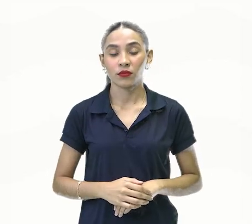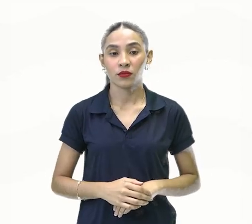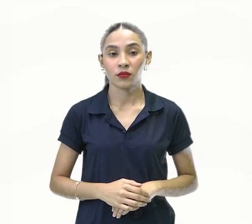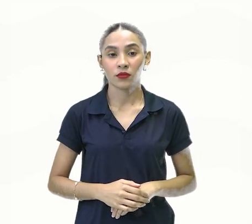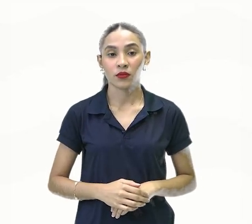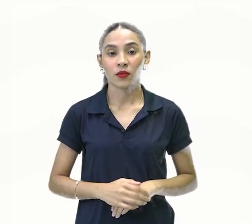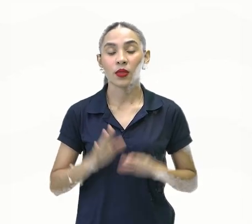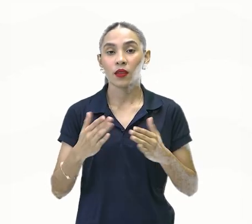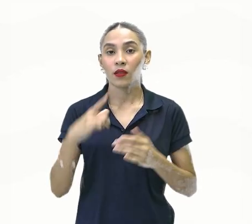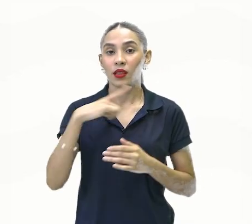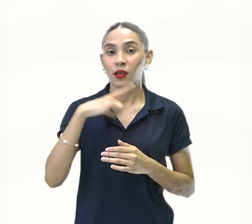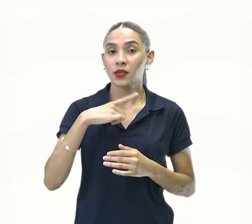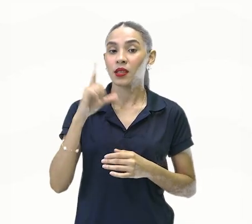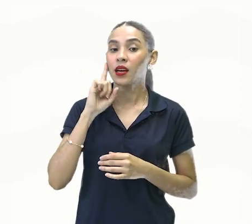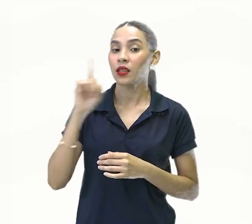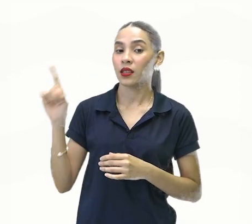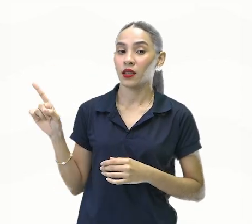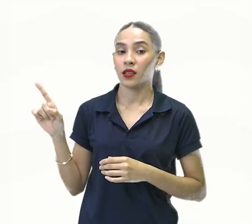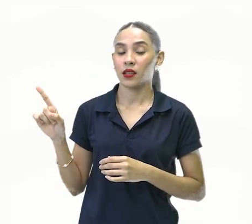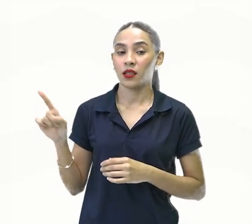Nós temos, então,